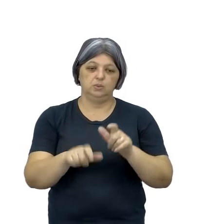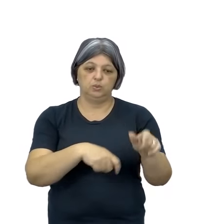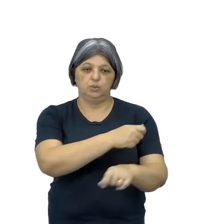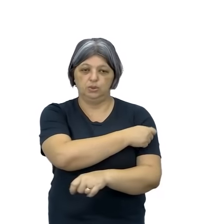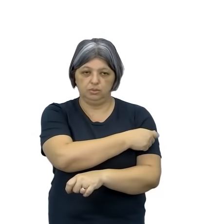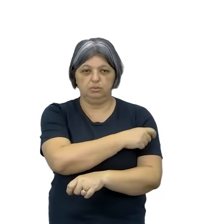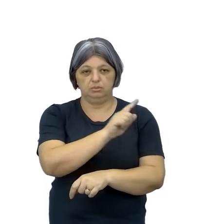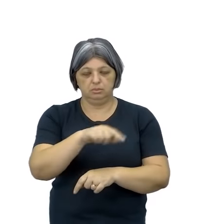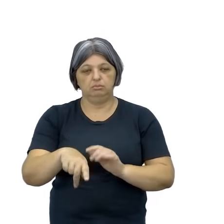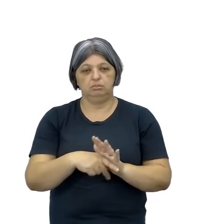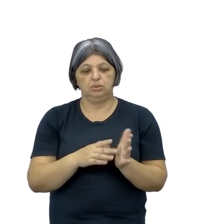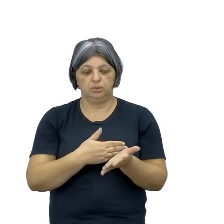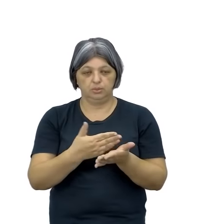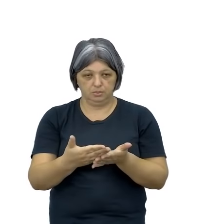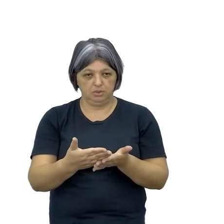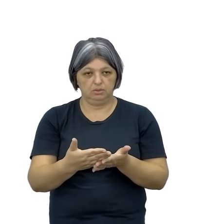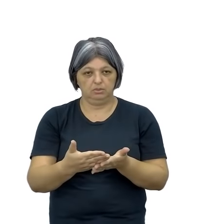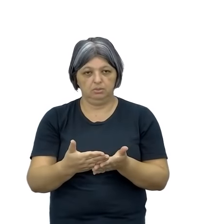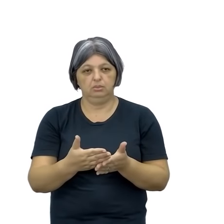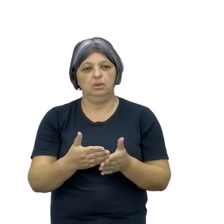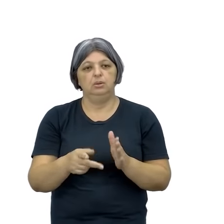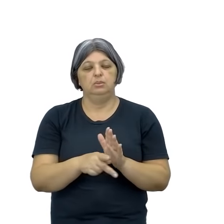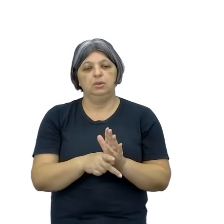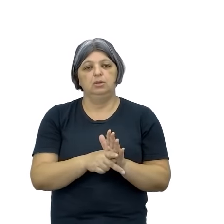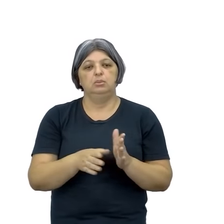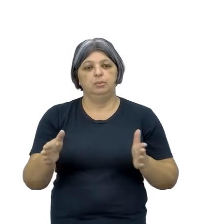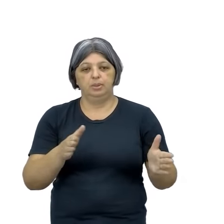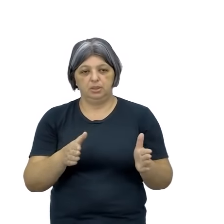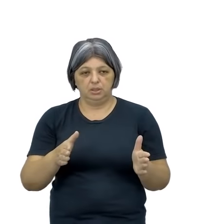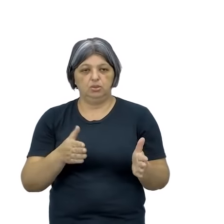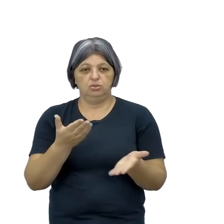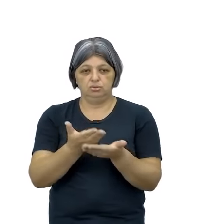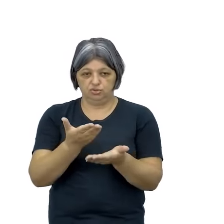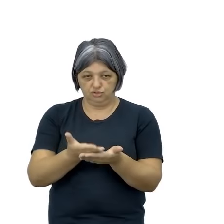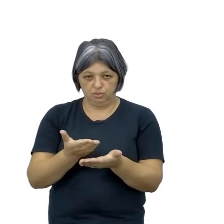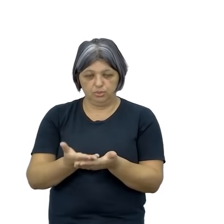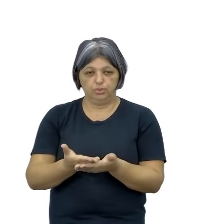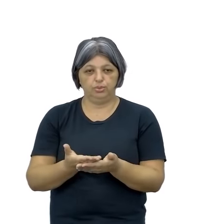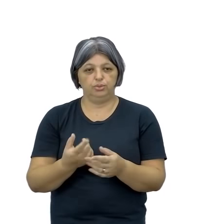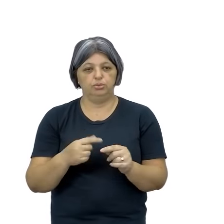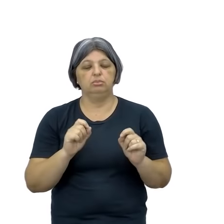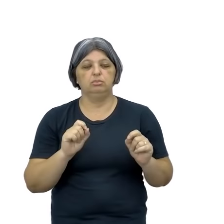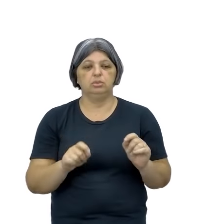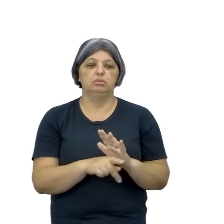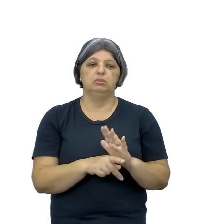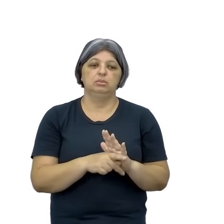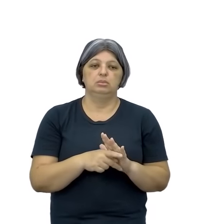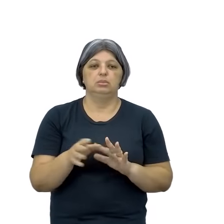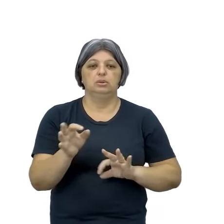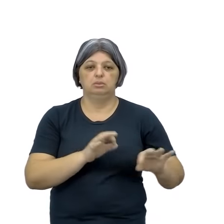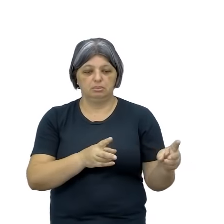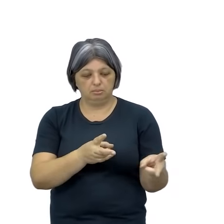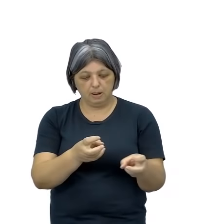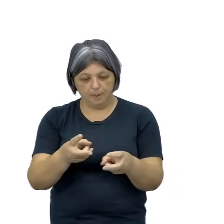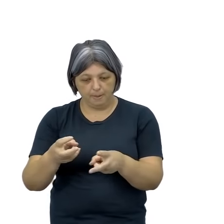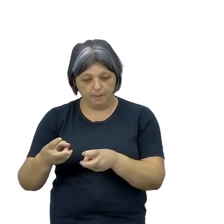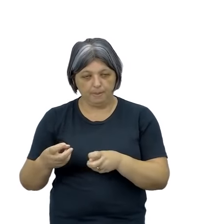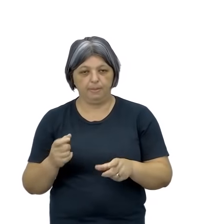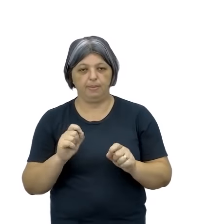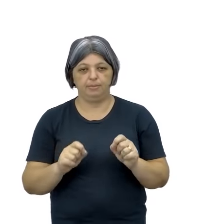Ela ocorre no início de cada período letivo, ela identifica aprendizagens e defasagens, ela diagnostica